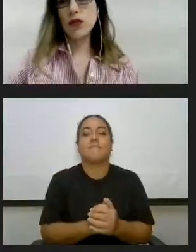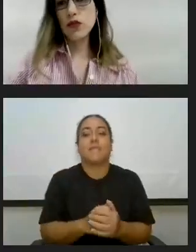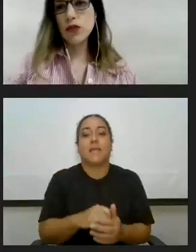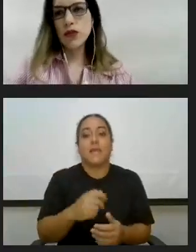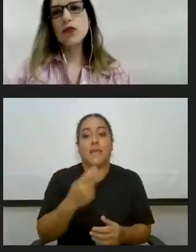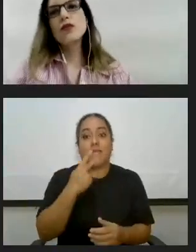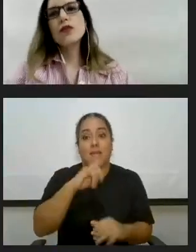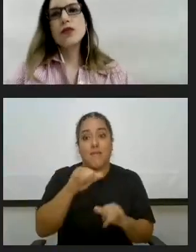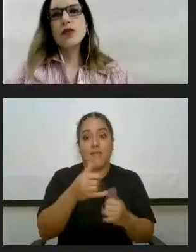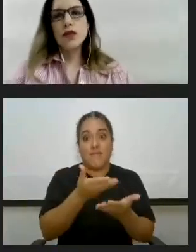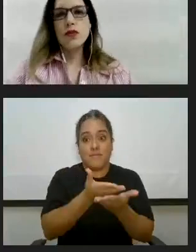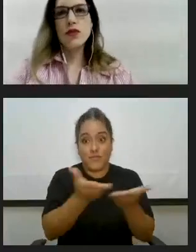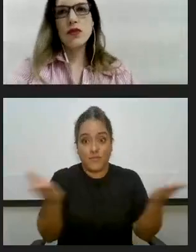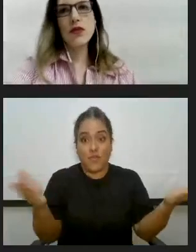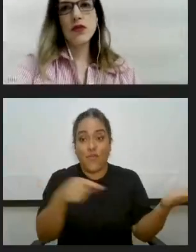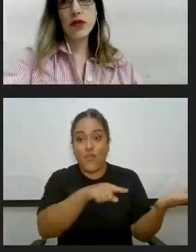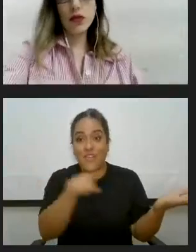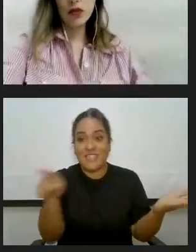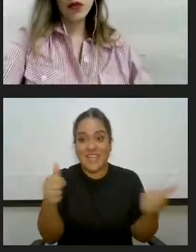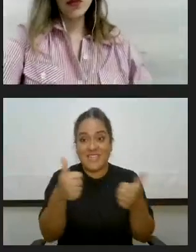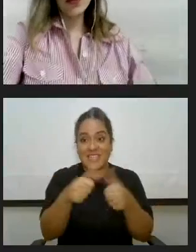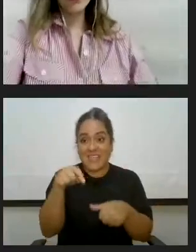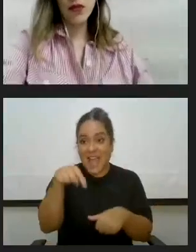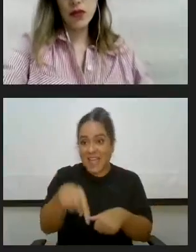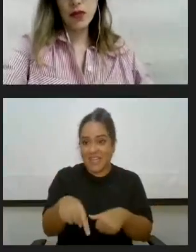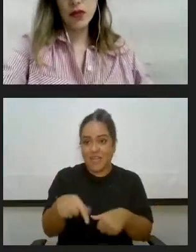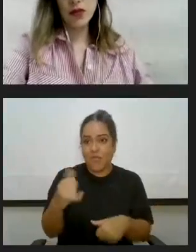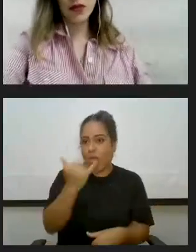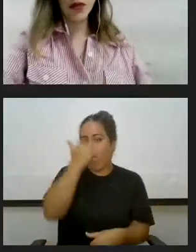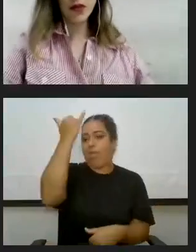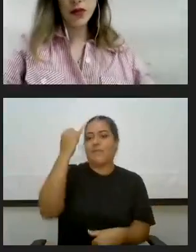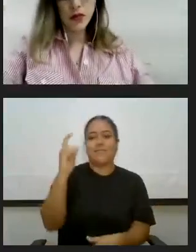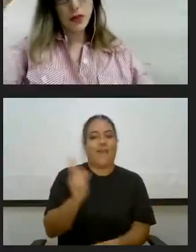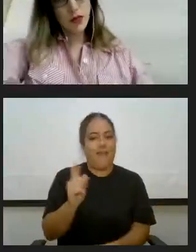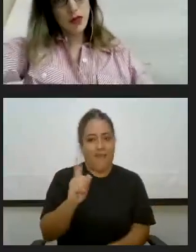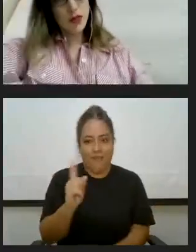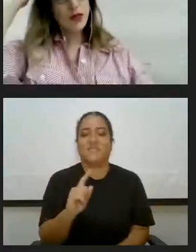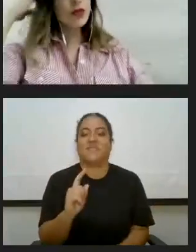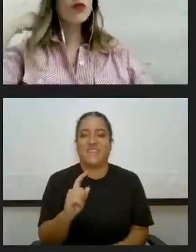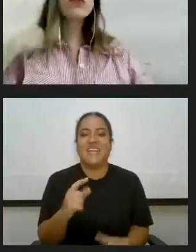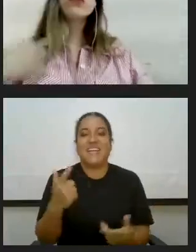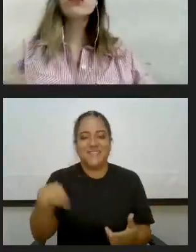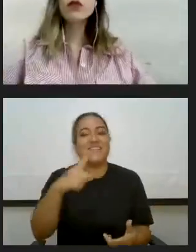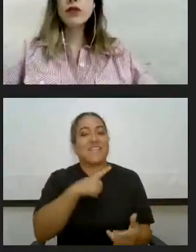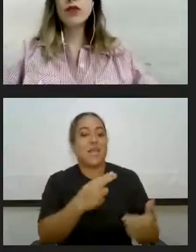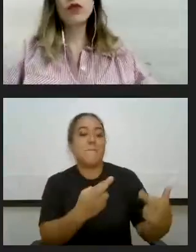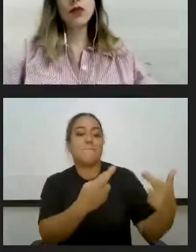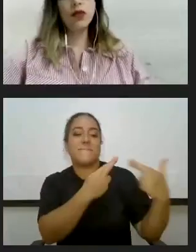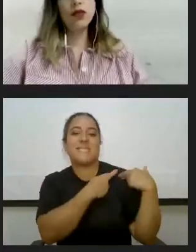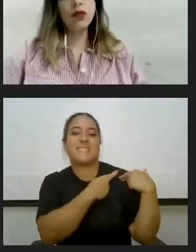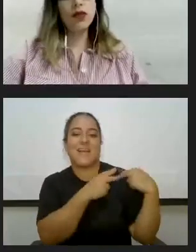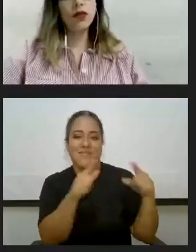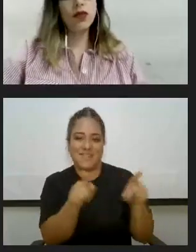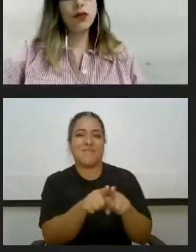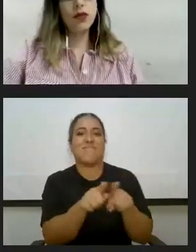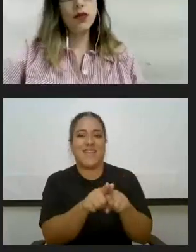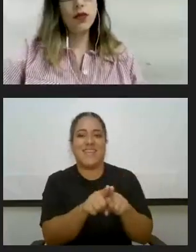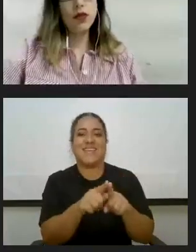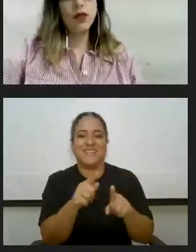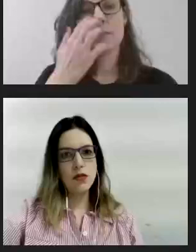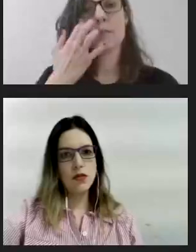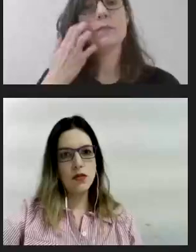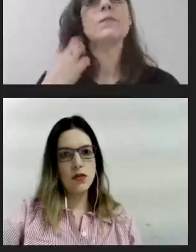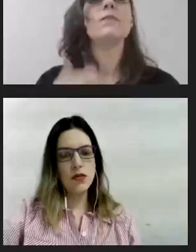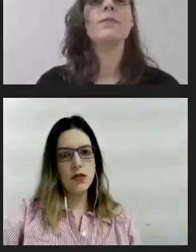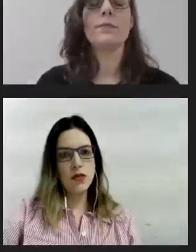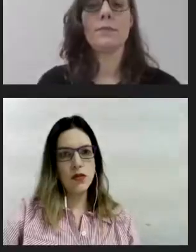vocês não estão aqui por acaso, e que vocês têm uma missão também, depois, né, dessa primeira atividade de